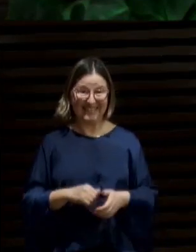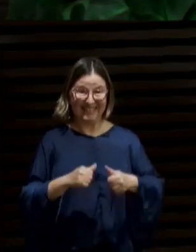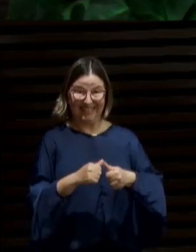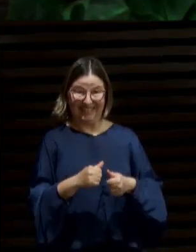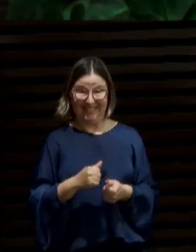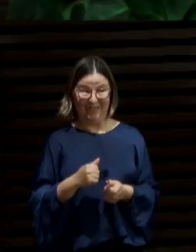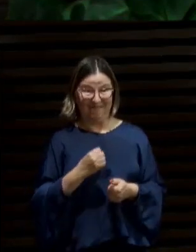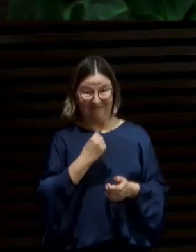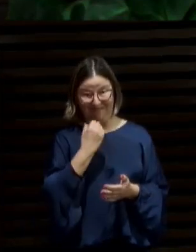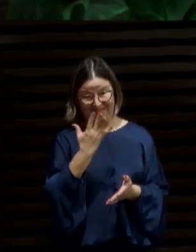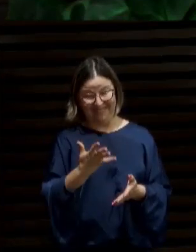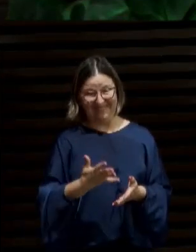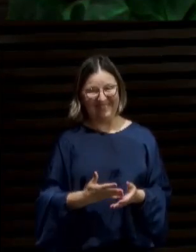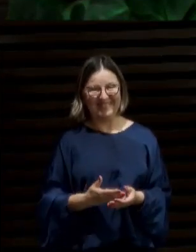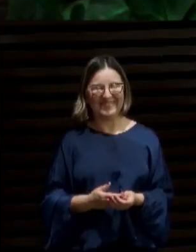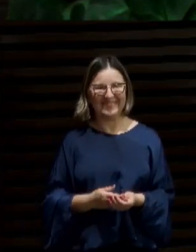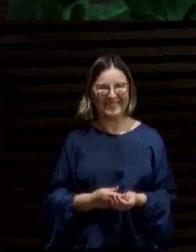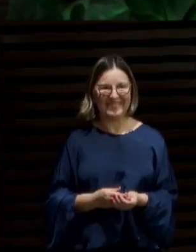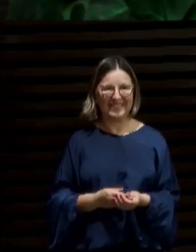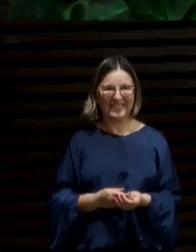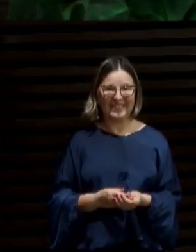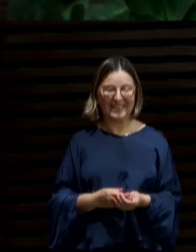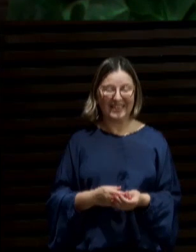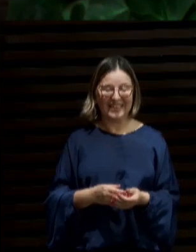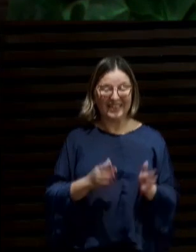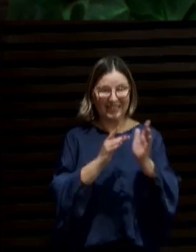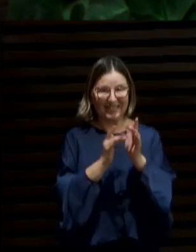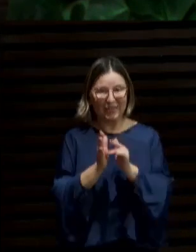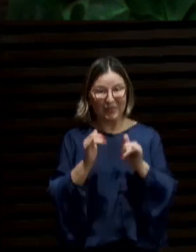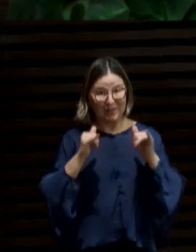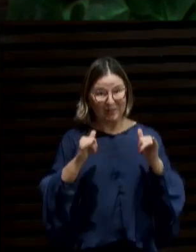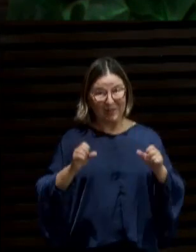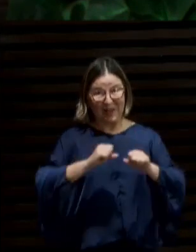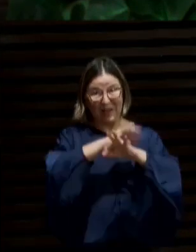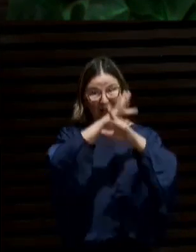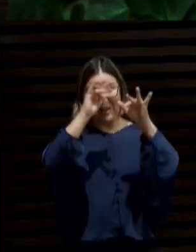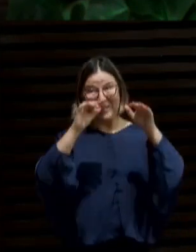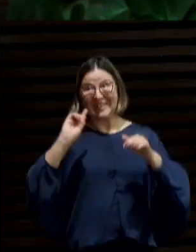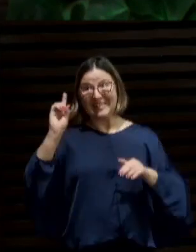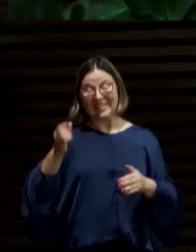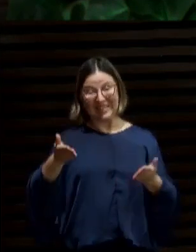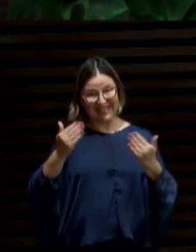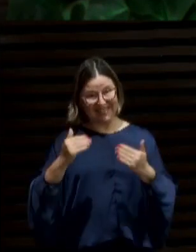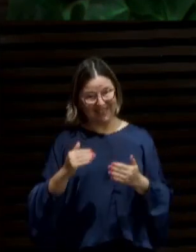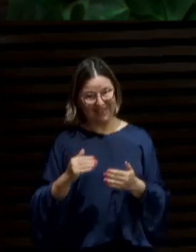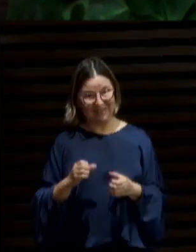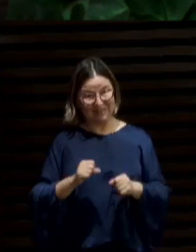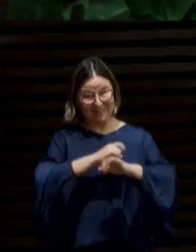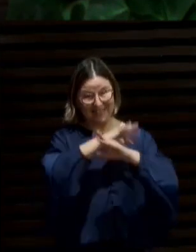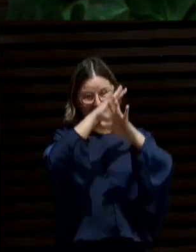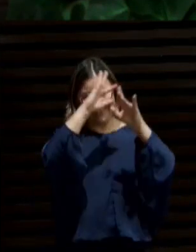demais. Eu tenho transmitido a glória que me deste. É uma glória que não tem